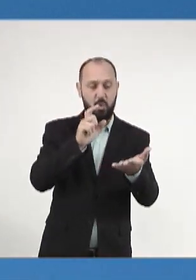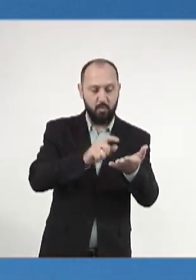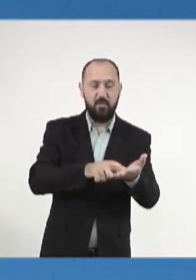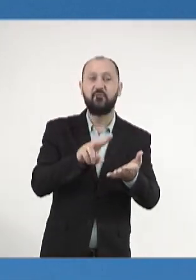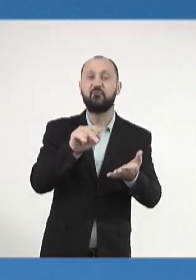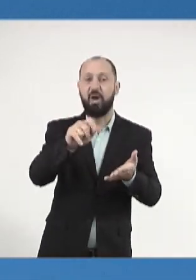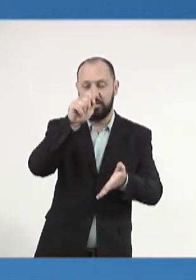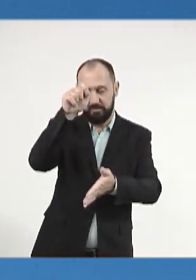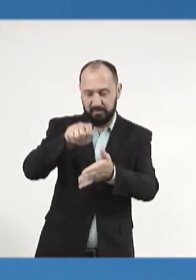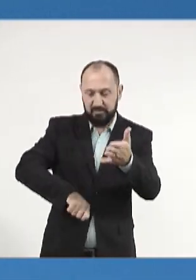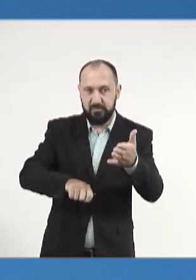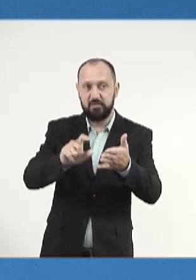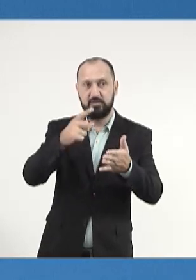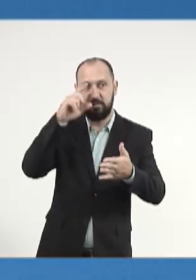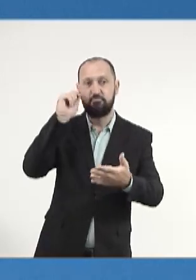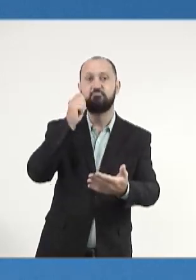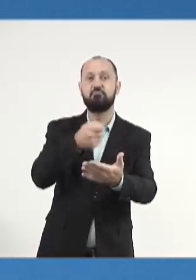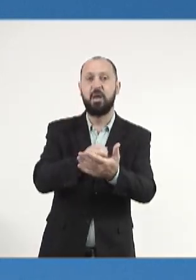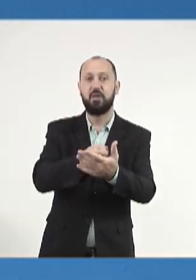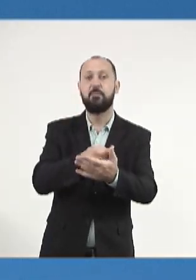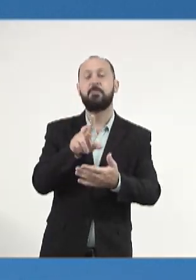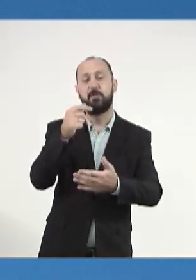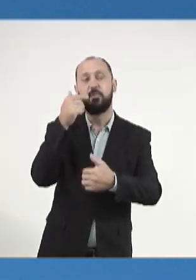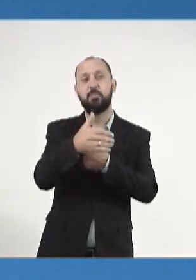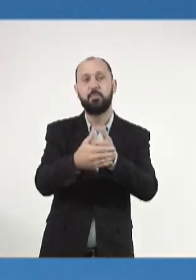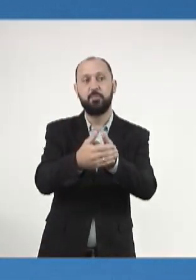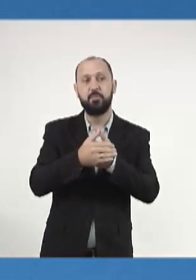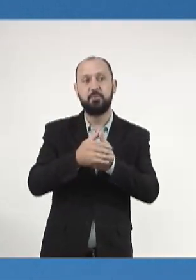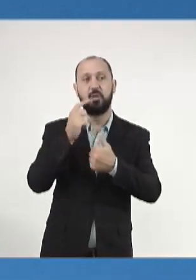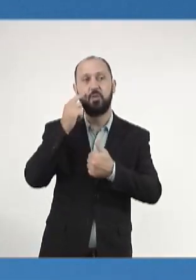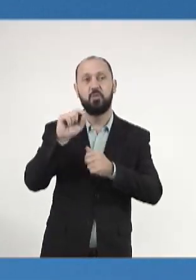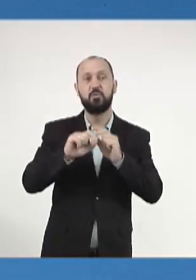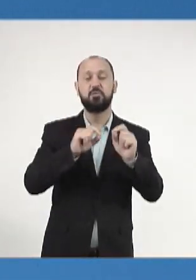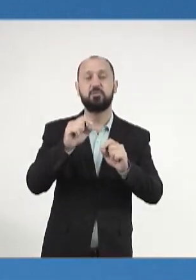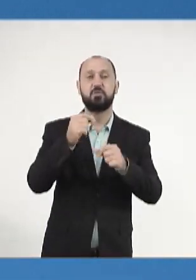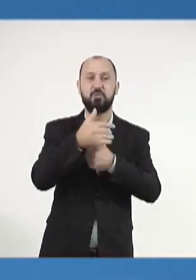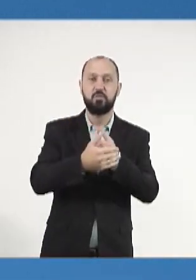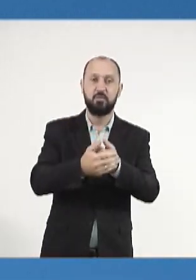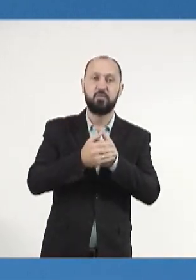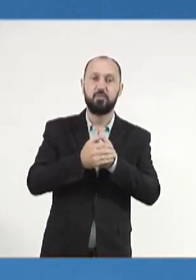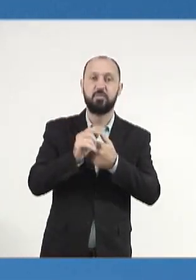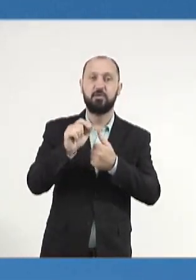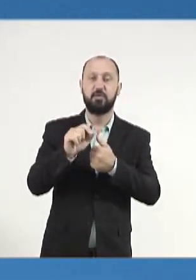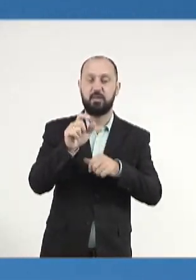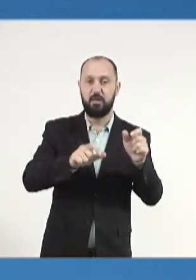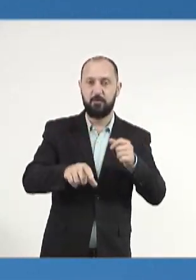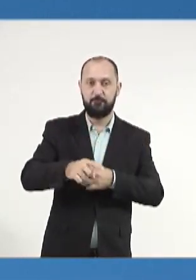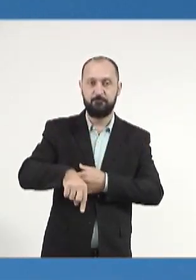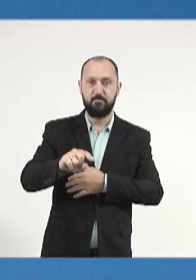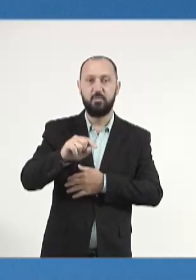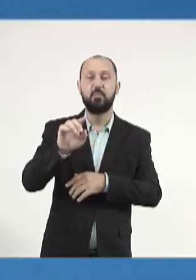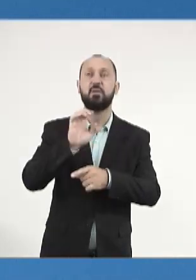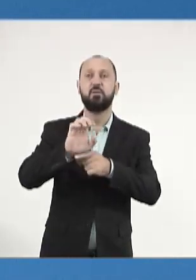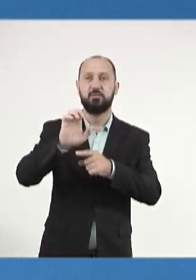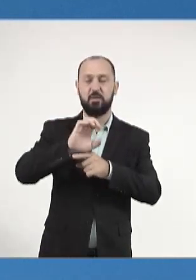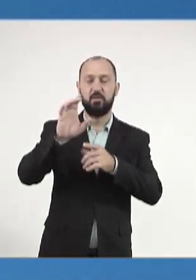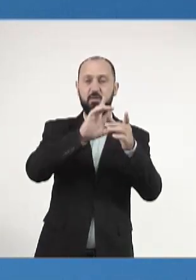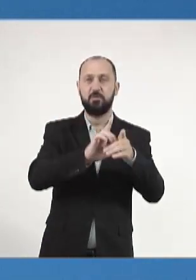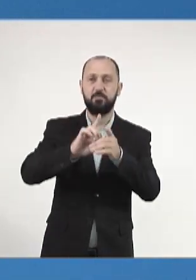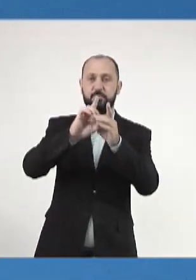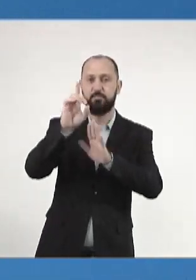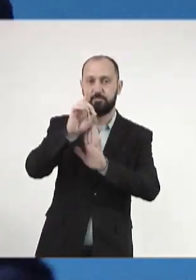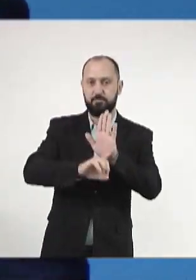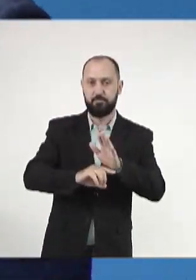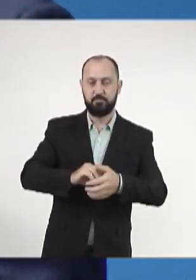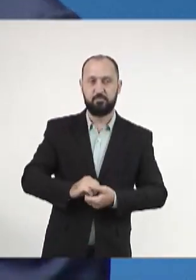botão, assina a caneta, indeniza. Vamos proteger os indígenas e vamos proteger os produtores rurais pelo Estado democrático